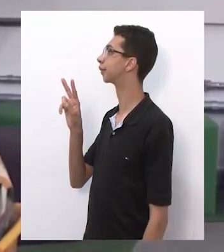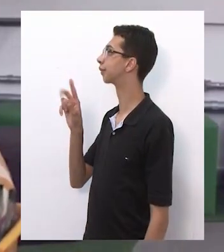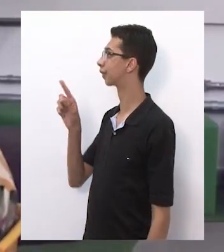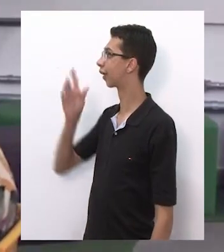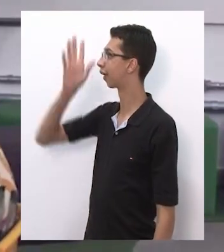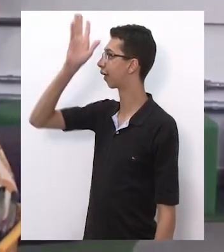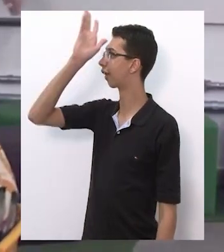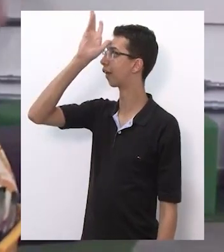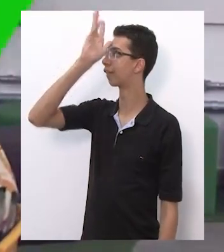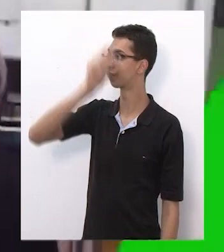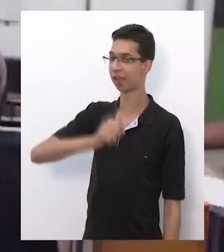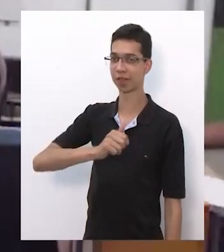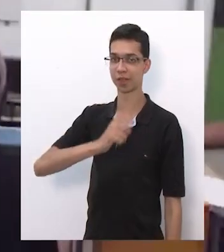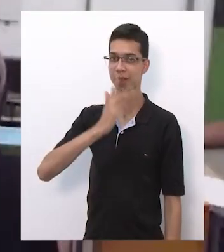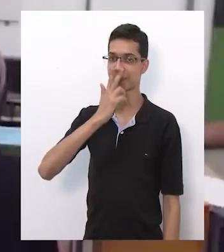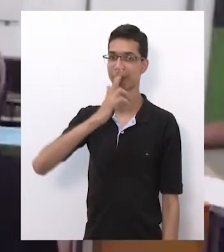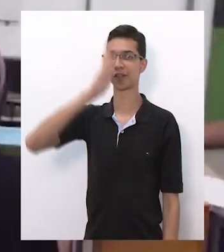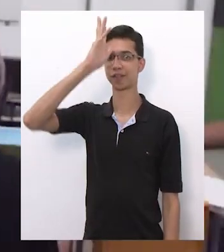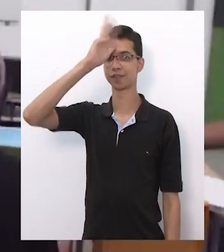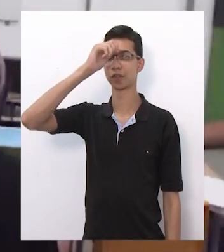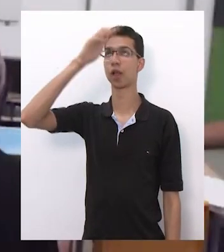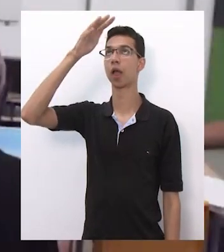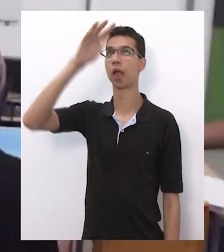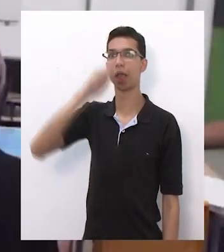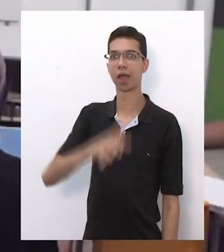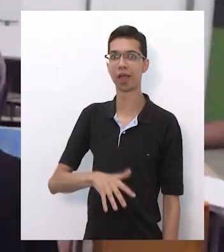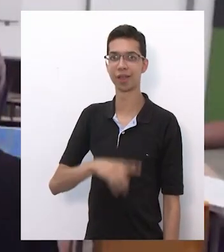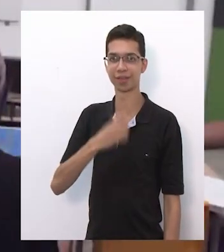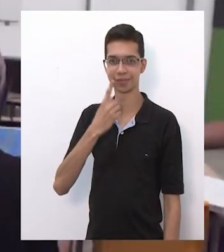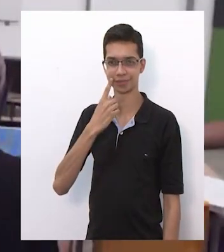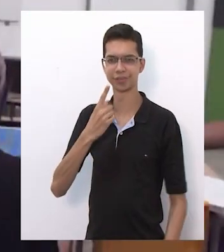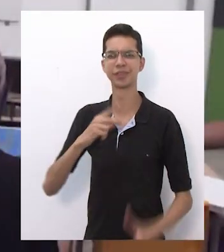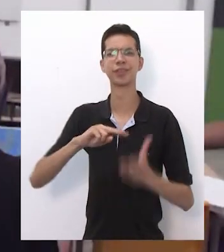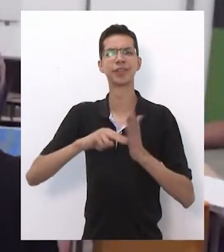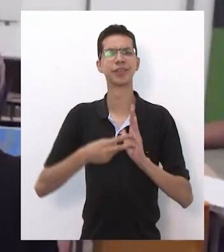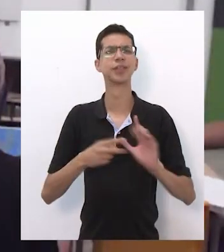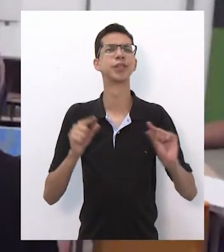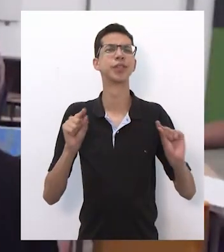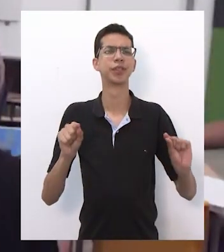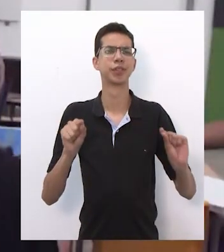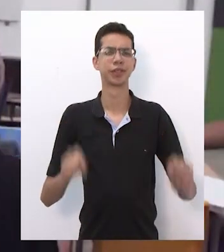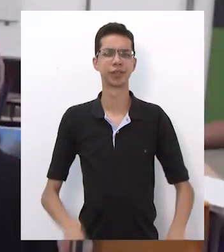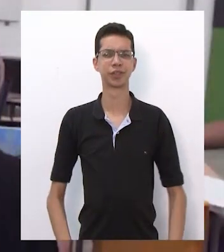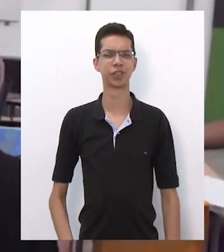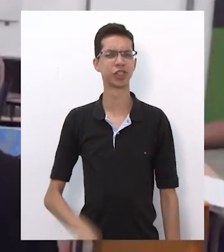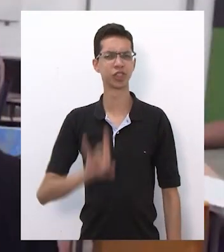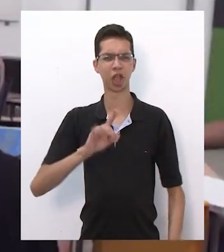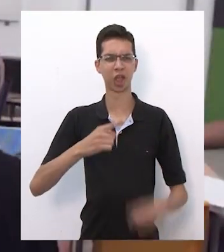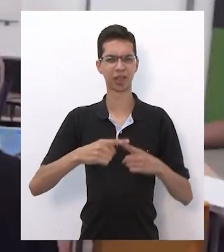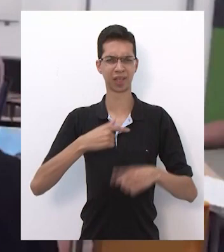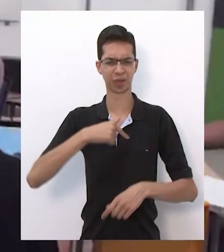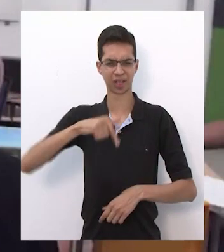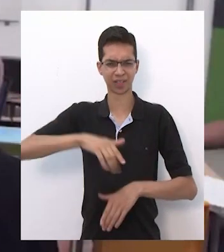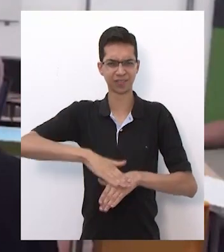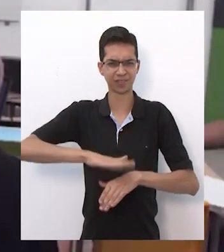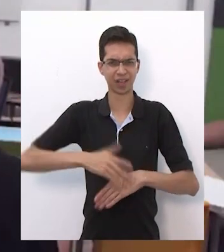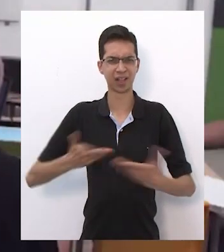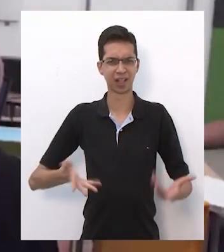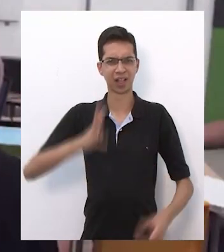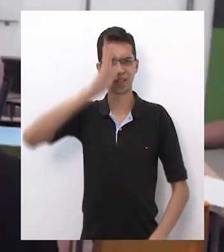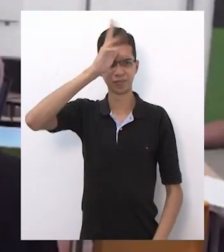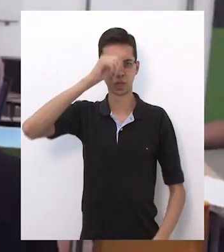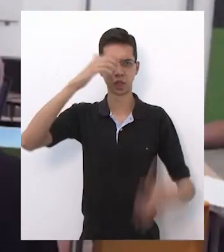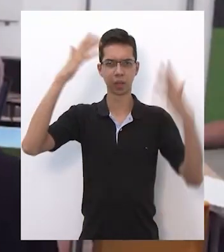frango caindo. O que isso significa para nós? Fala, poxa, mas eu vim aqui só para fazer um frango cair na minha cabeça? Não. O frango na cabeça